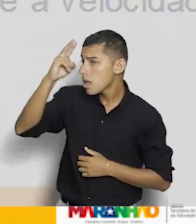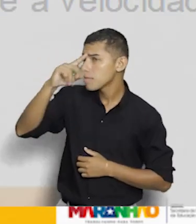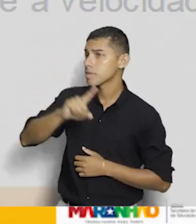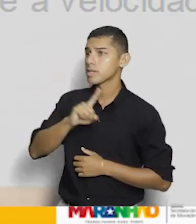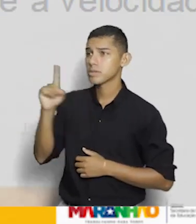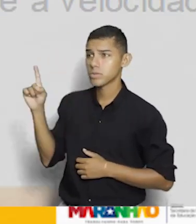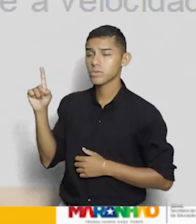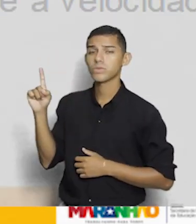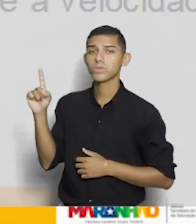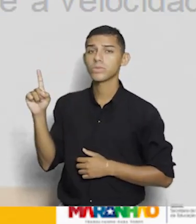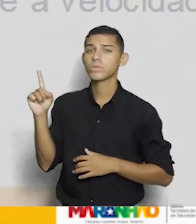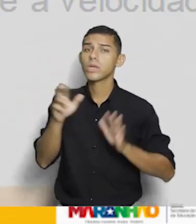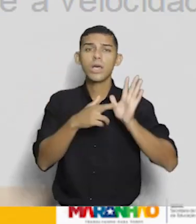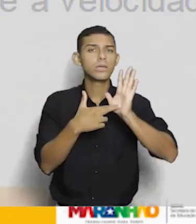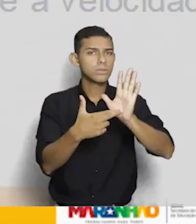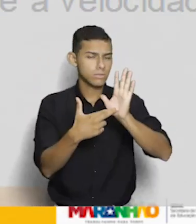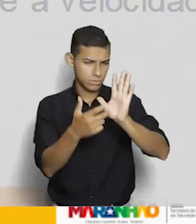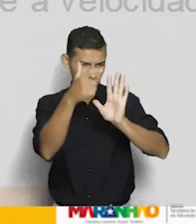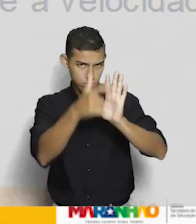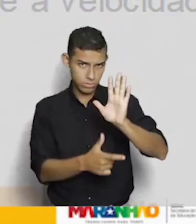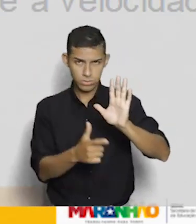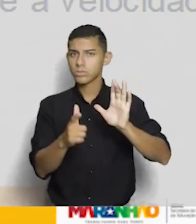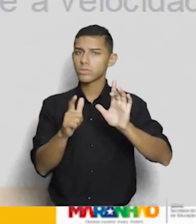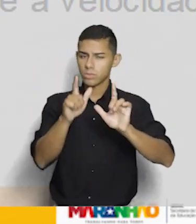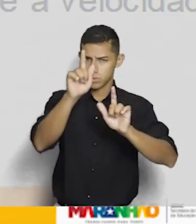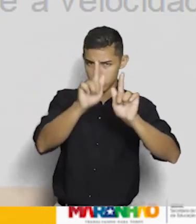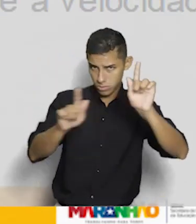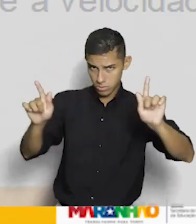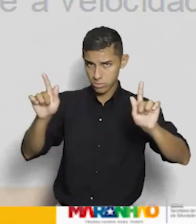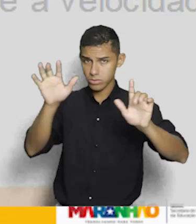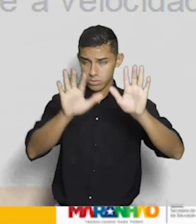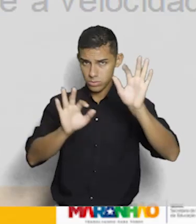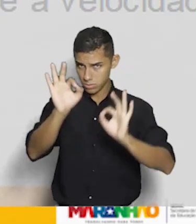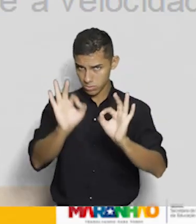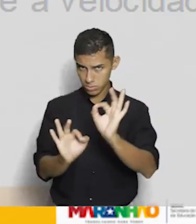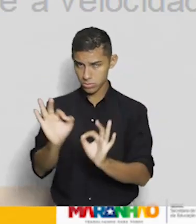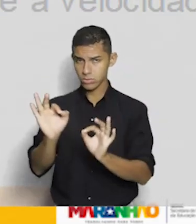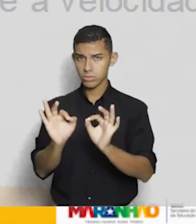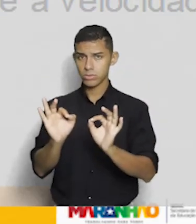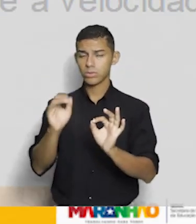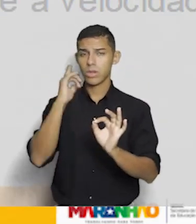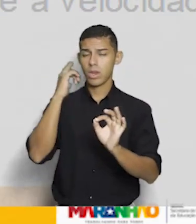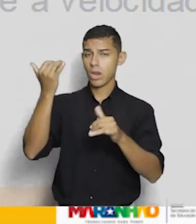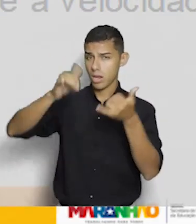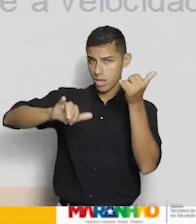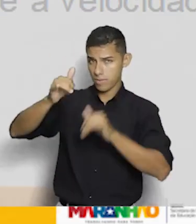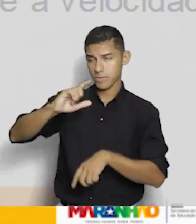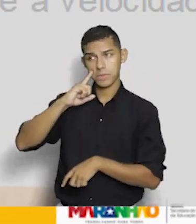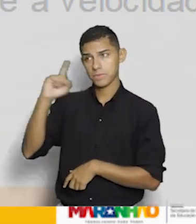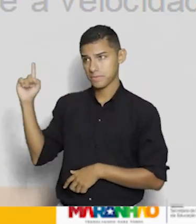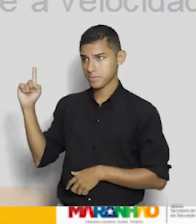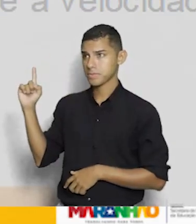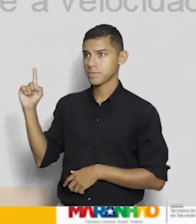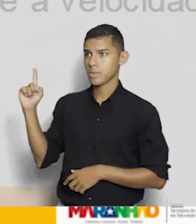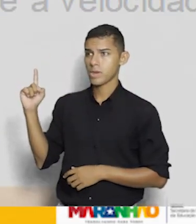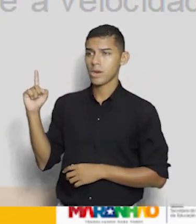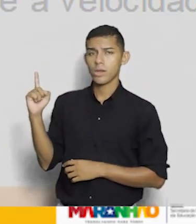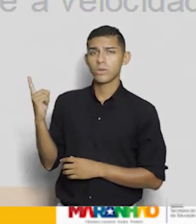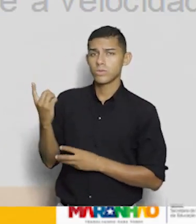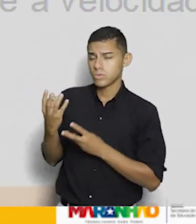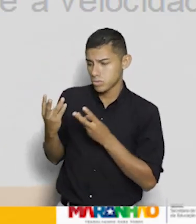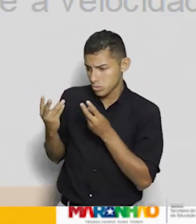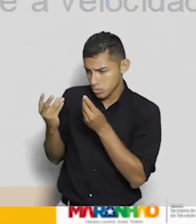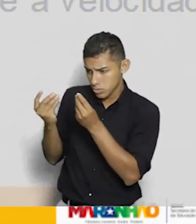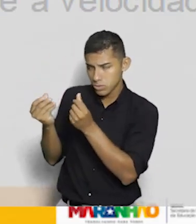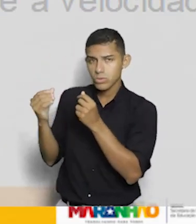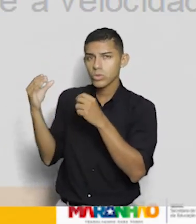é a representação gráfica de uma reação química aqui no caso estamos queimando porque